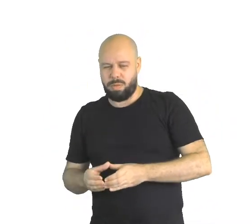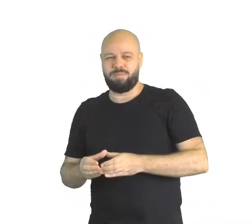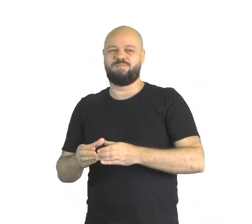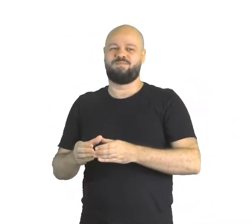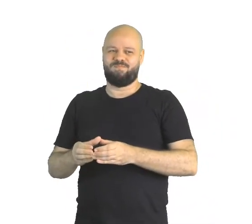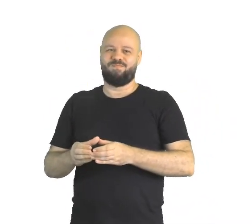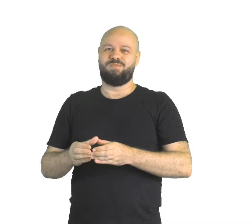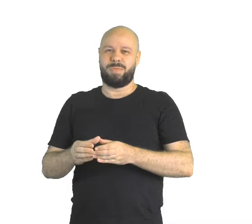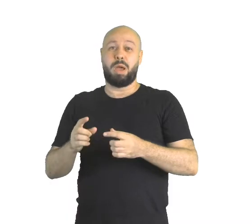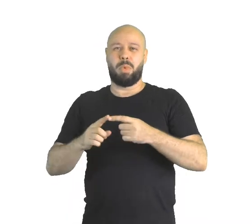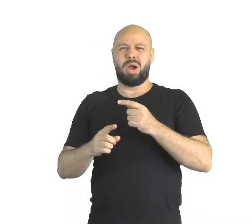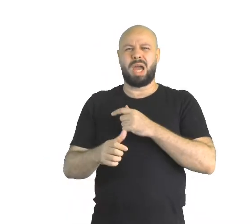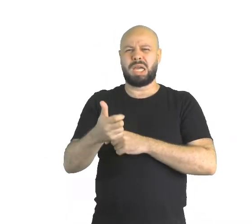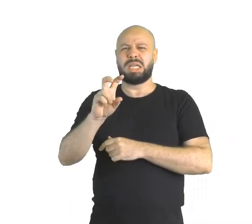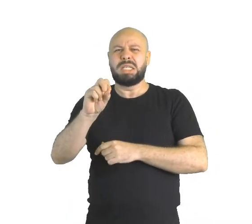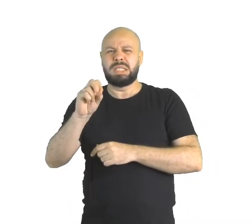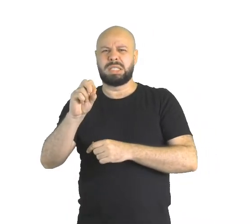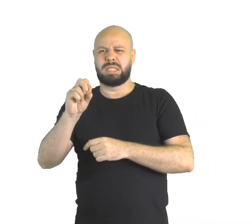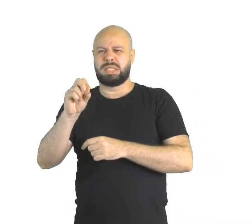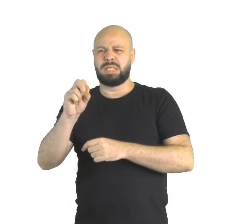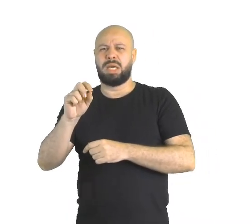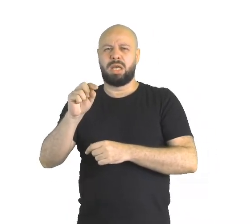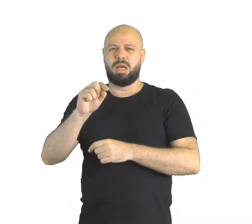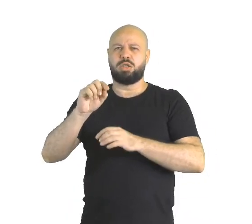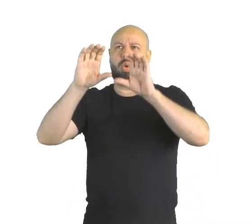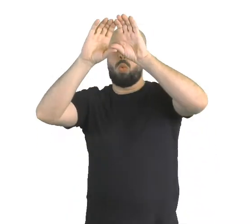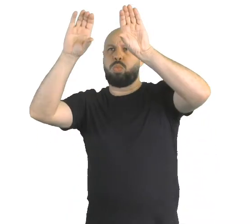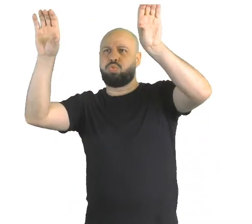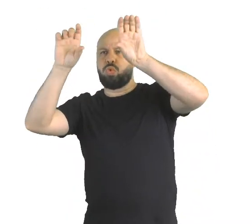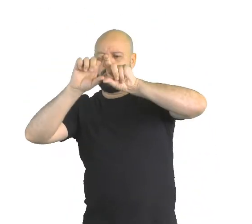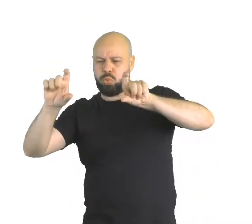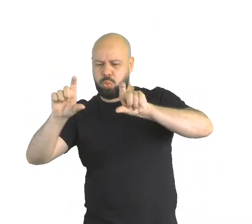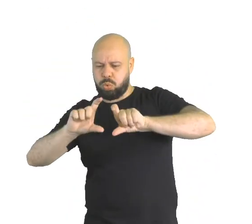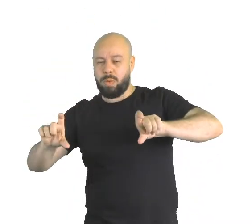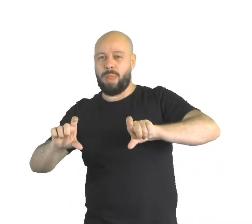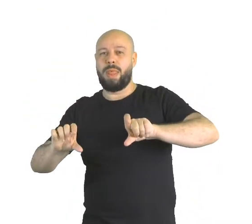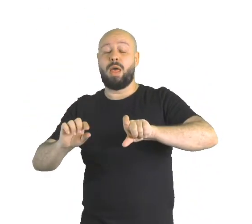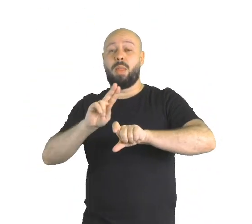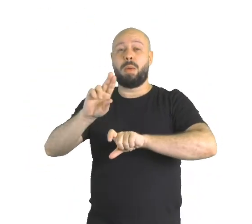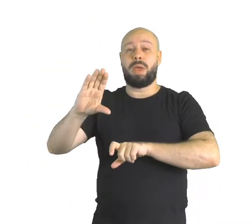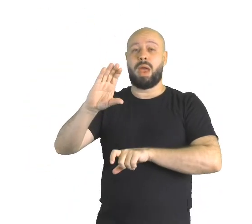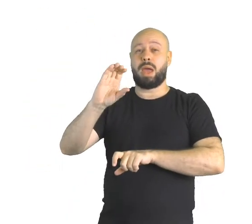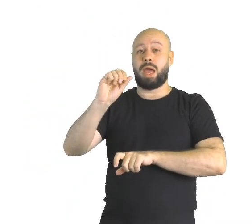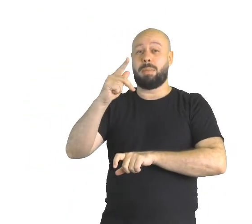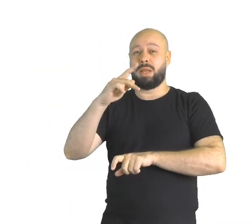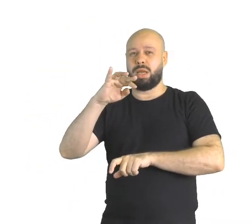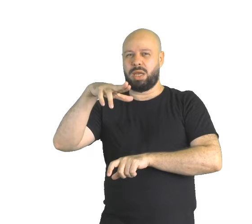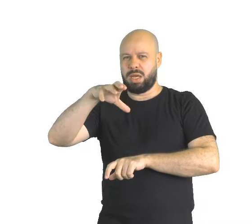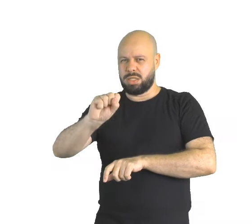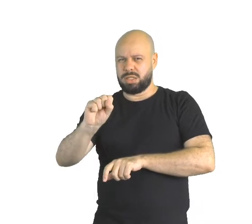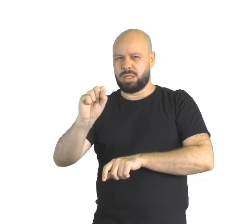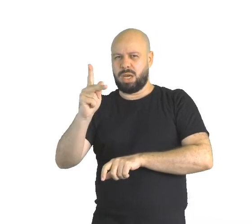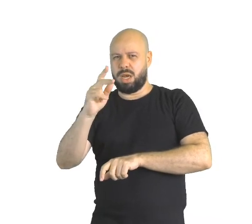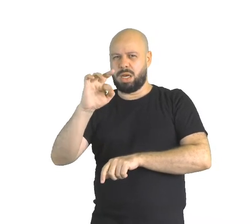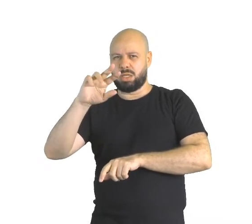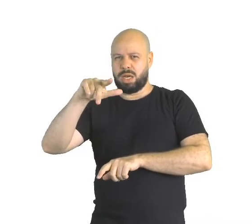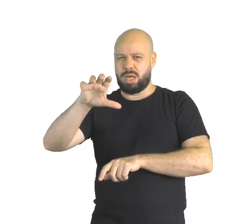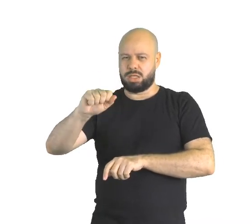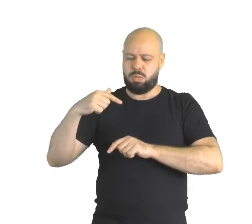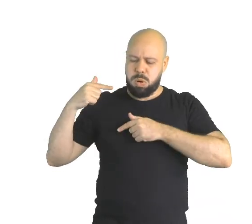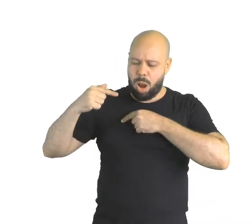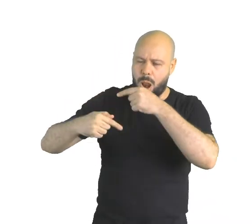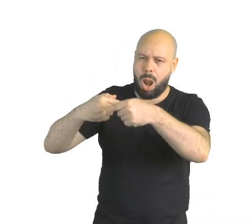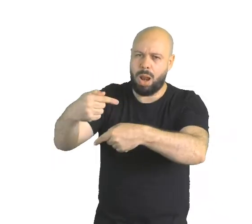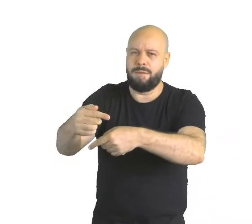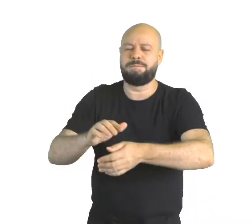Essas 15 grandes porções de terras, faixas de terras, eram chamadas de capitanias hereditárias. Então, professor, o Dom João ele